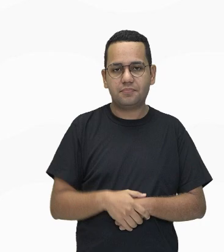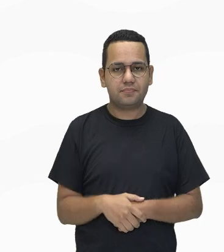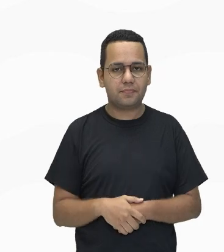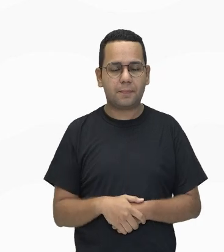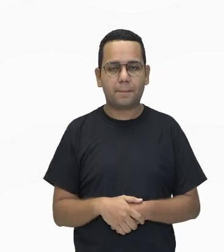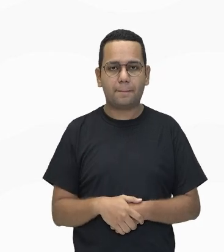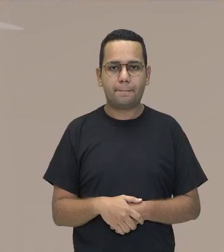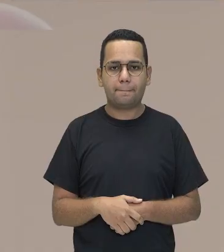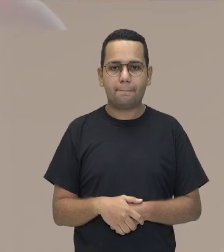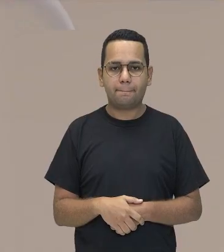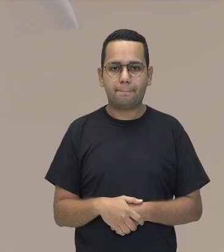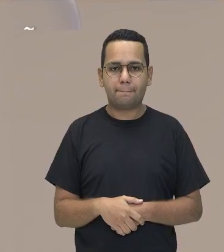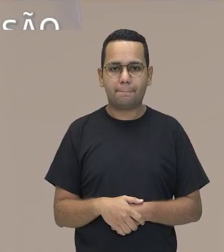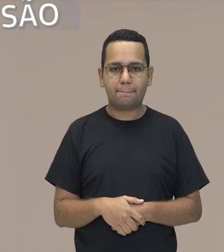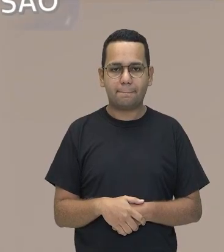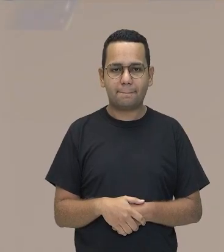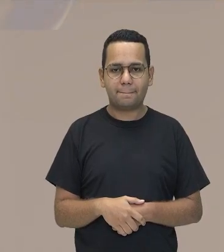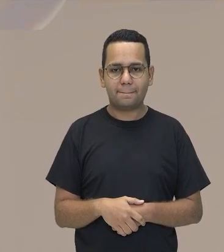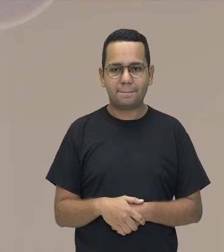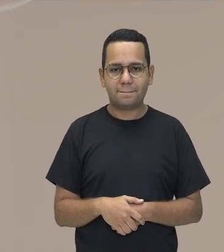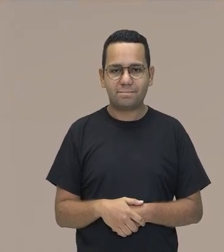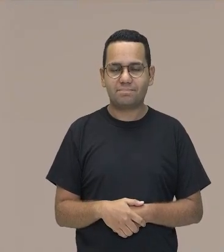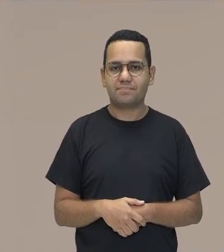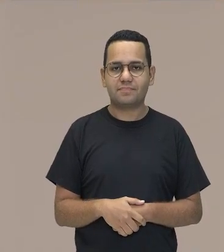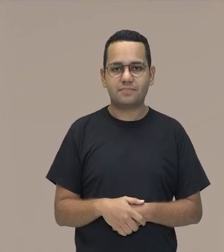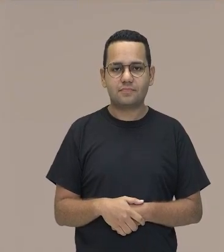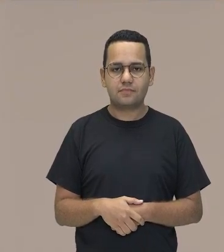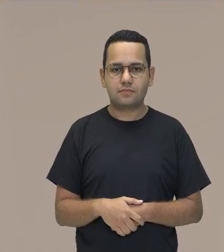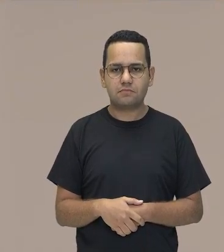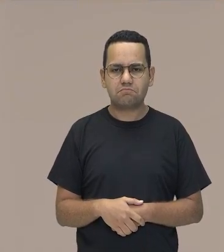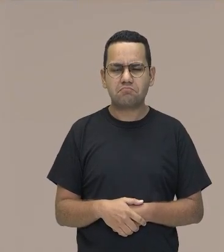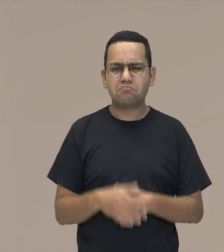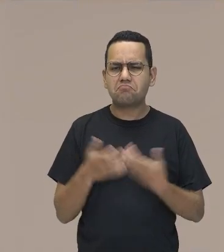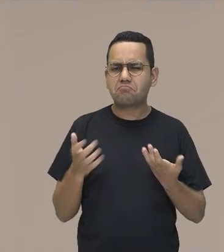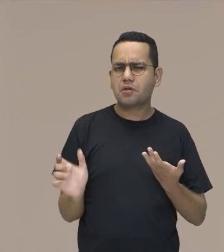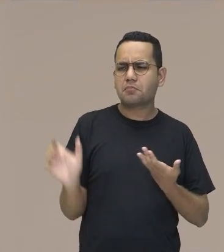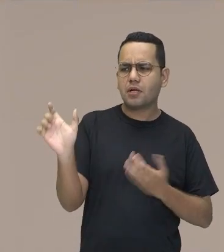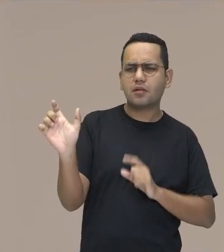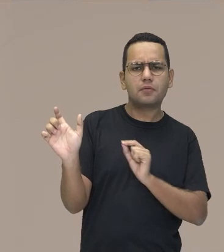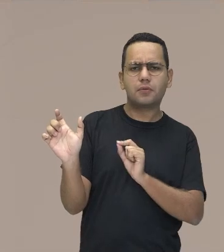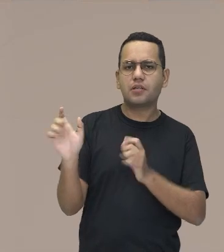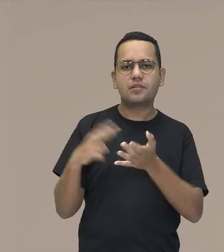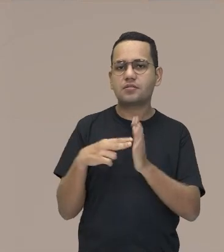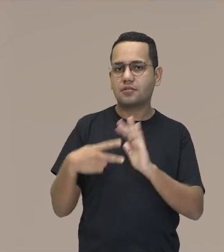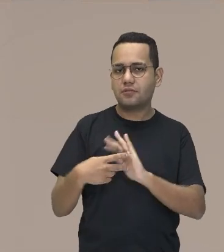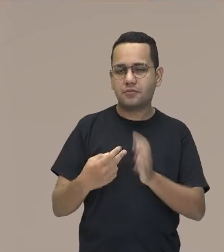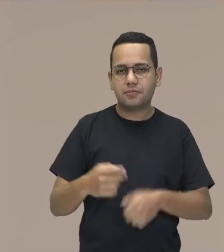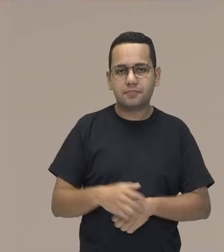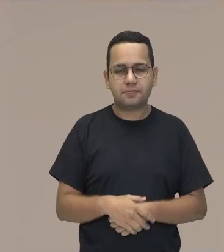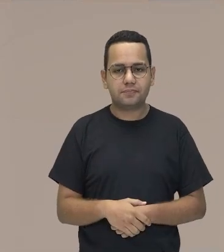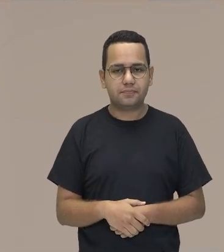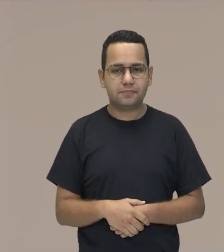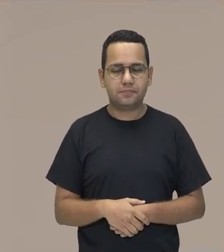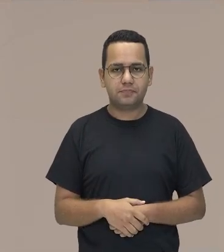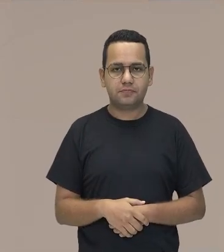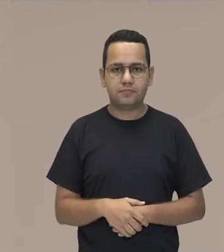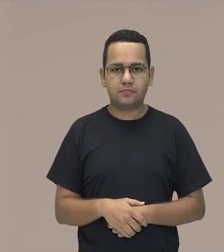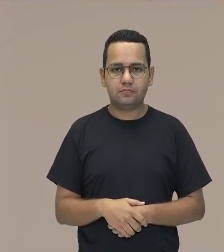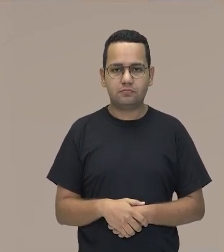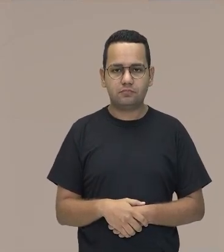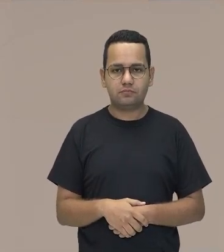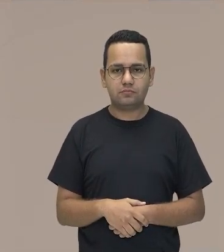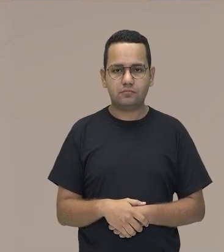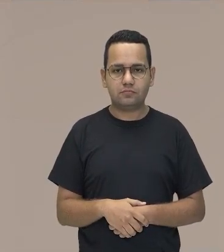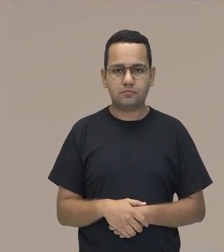inglês. 10 não, 1000. Então, o que são, né? Olha só, o que são